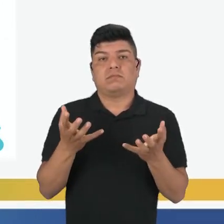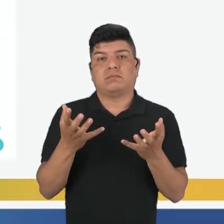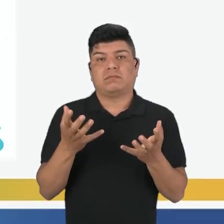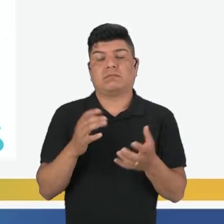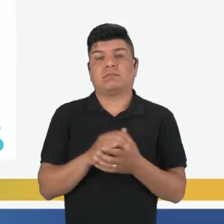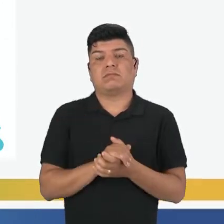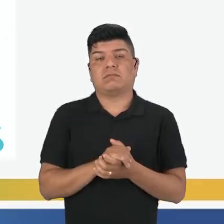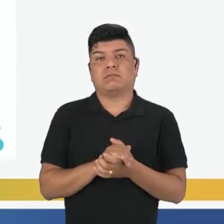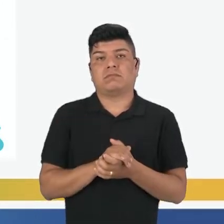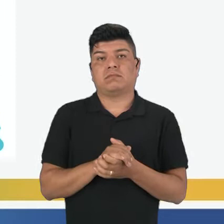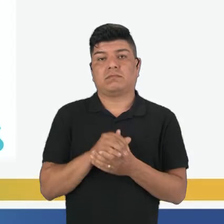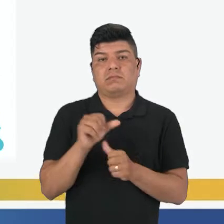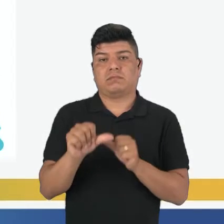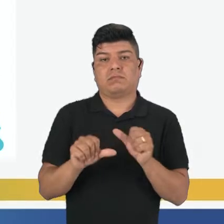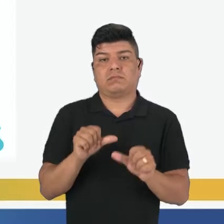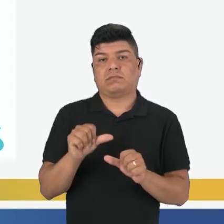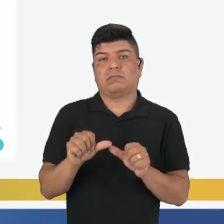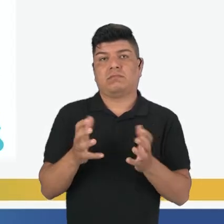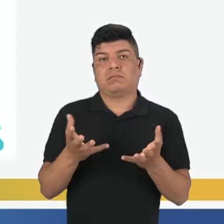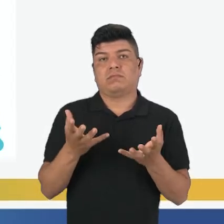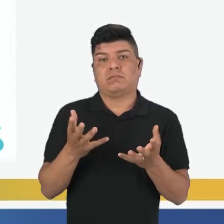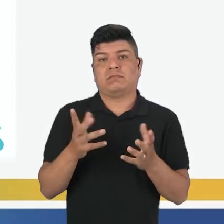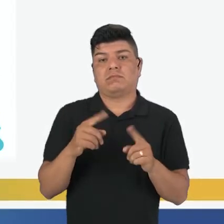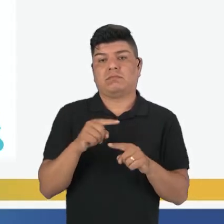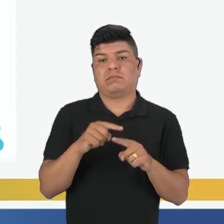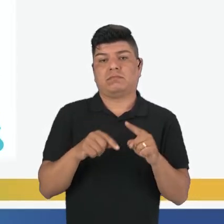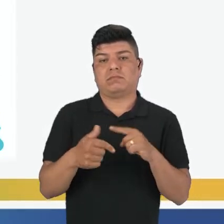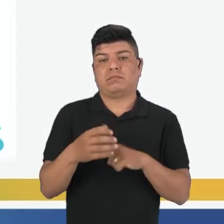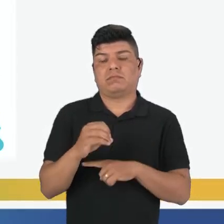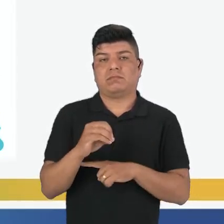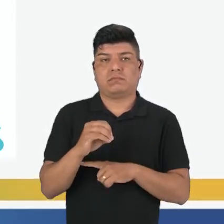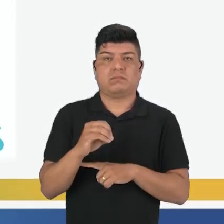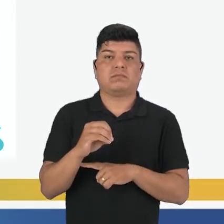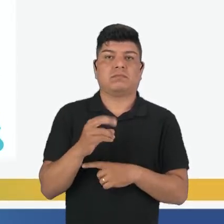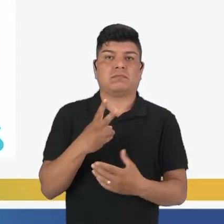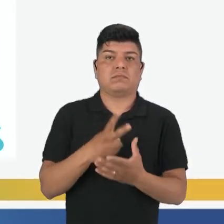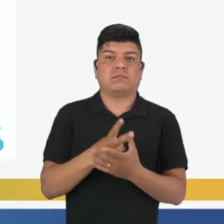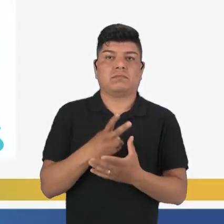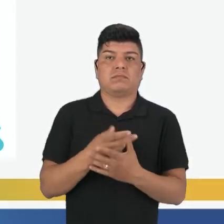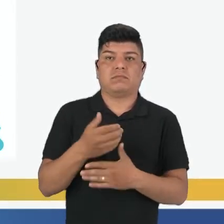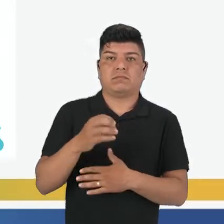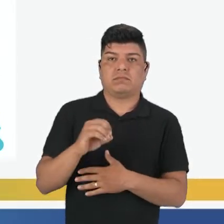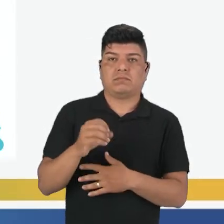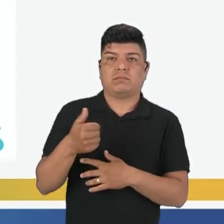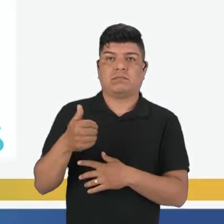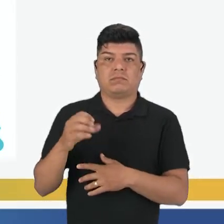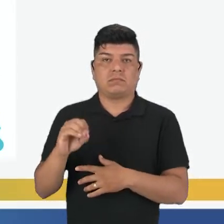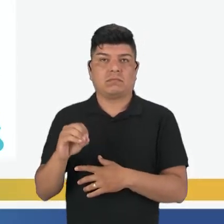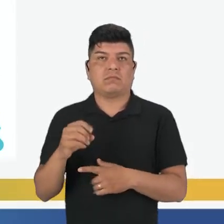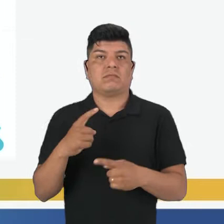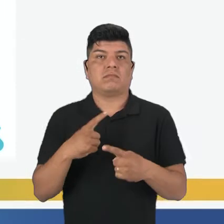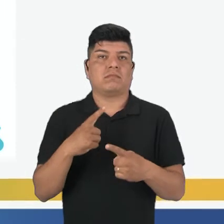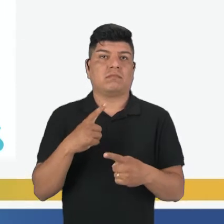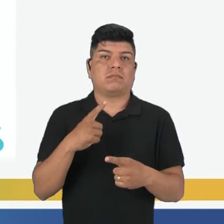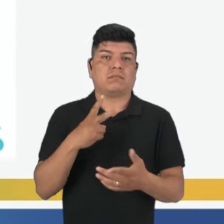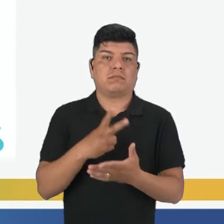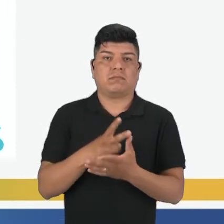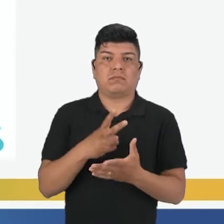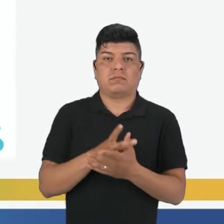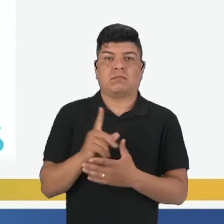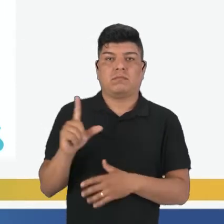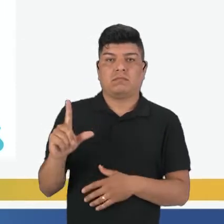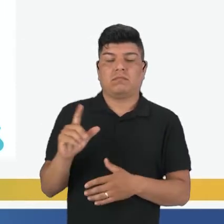queira converter, eu vou dividir por 10. Sempre de 10 em 10 e a base é o